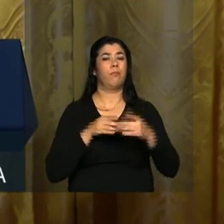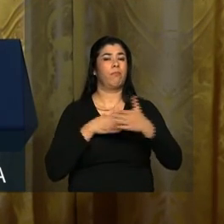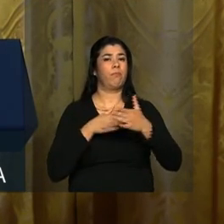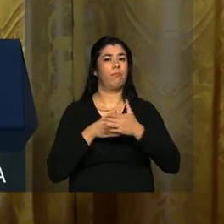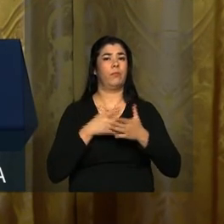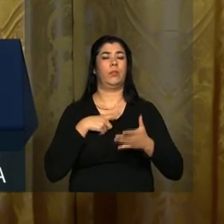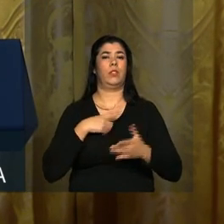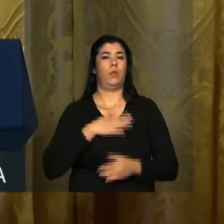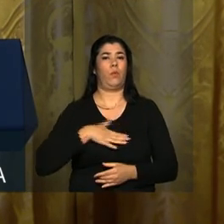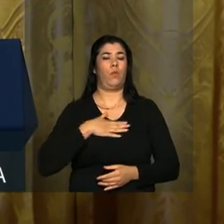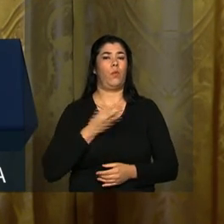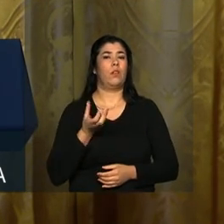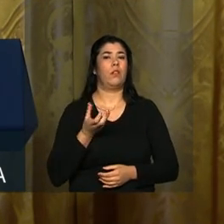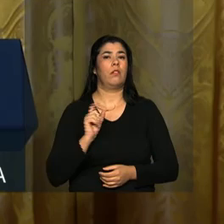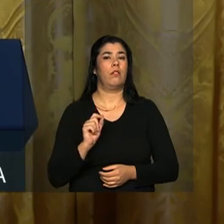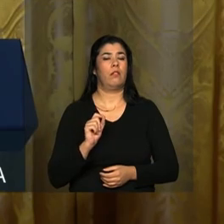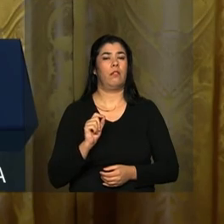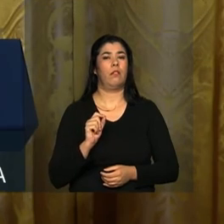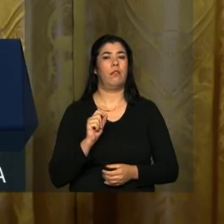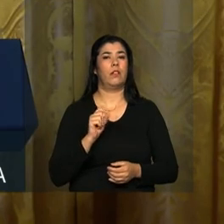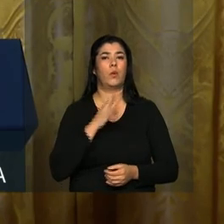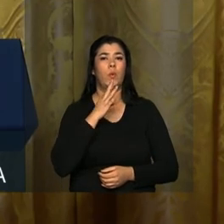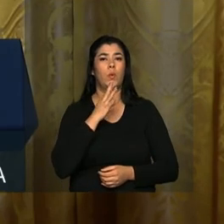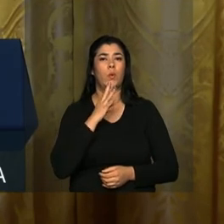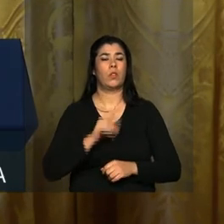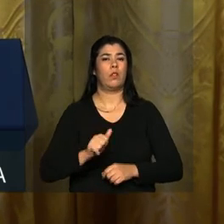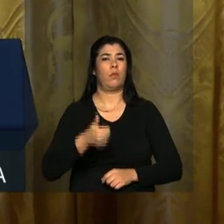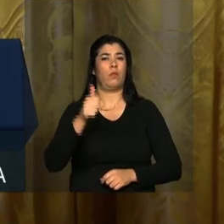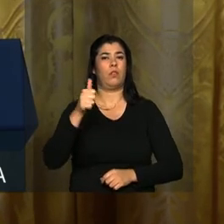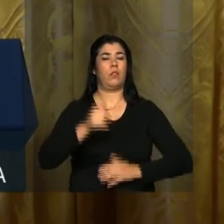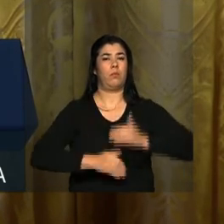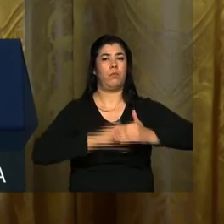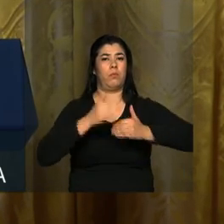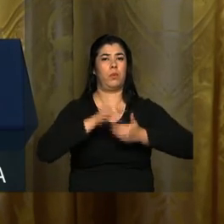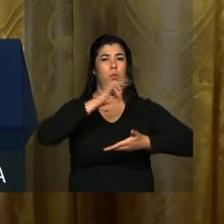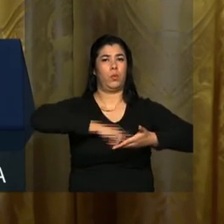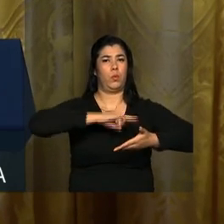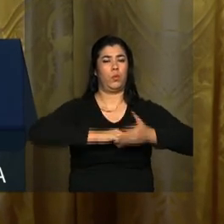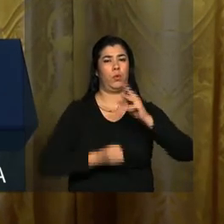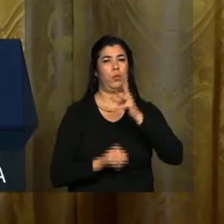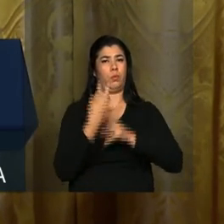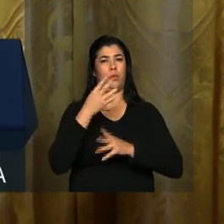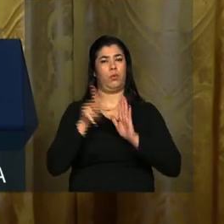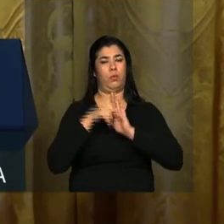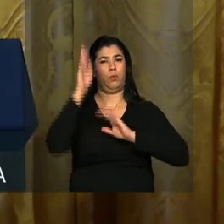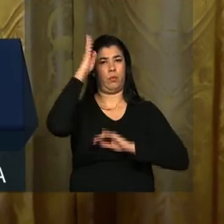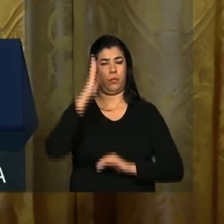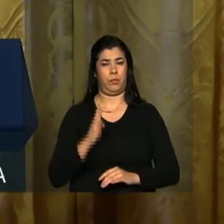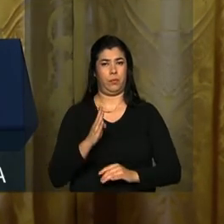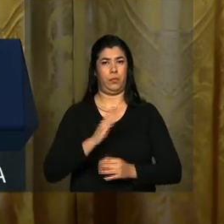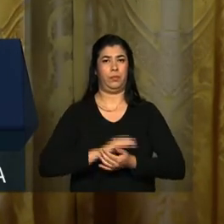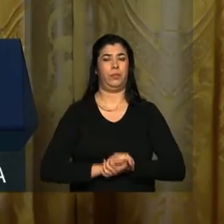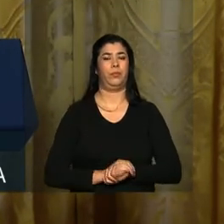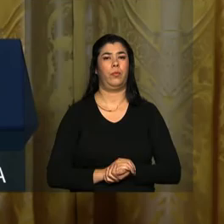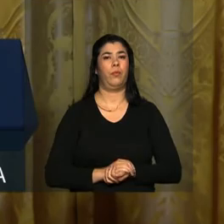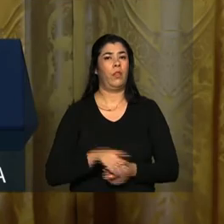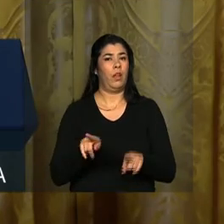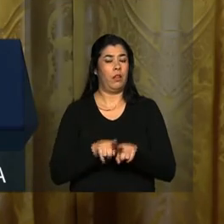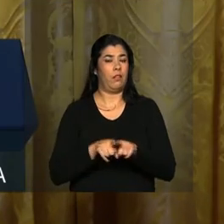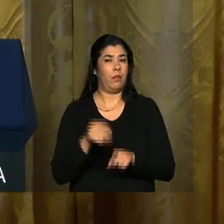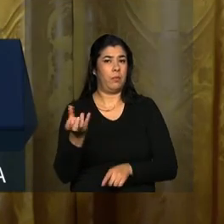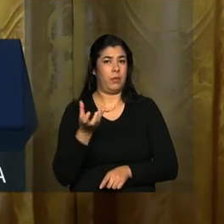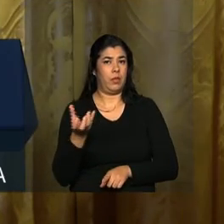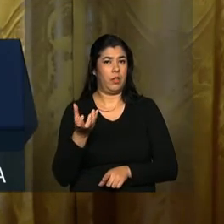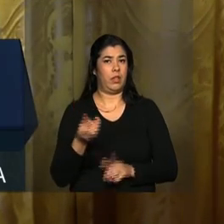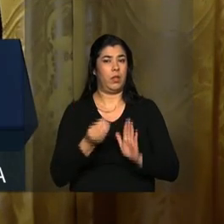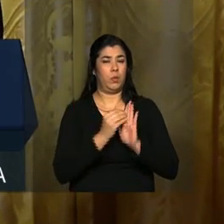gostaríamos que fosse reconhecida a qualidade dos processos produtivos do brasil gostaríamos que nossa